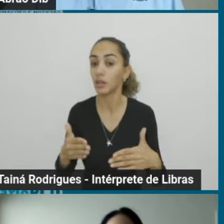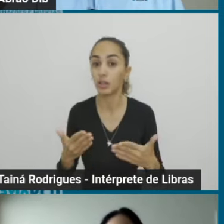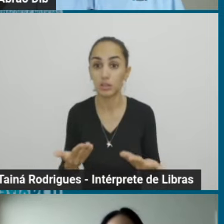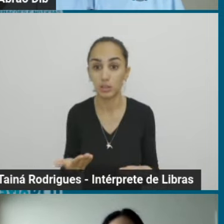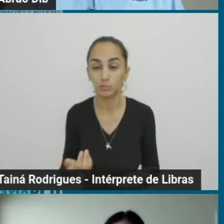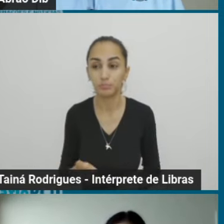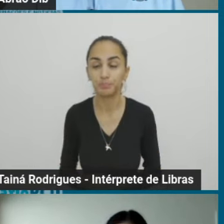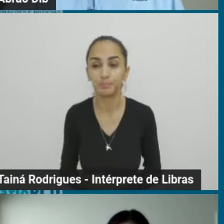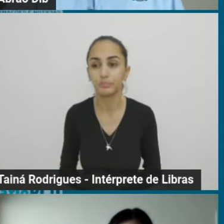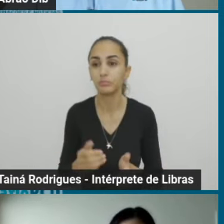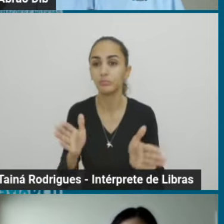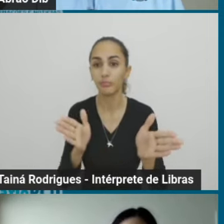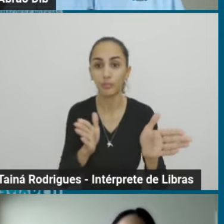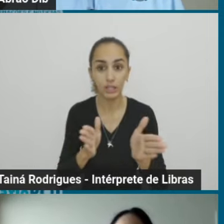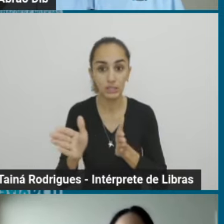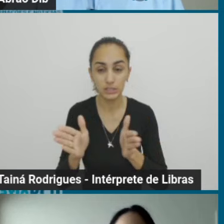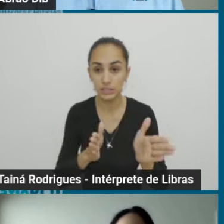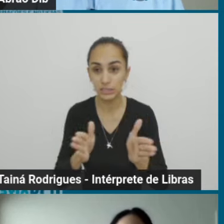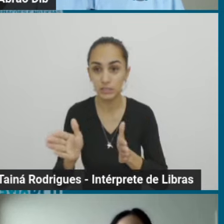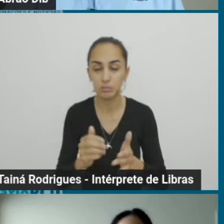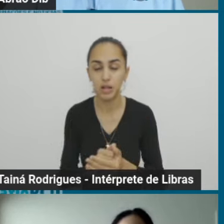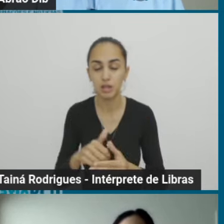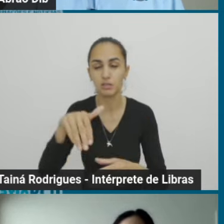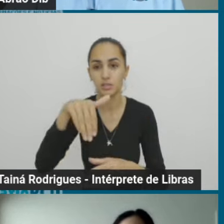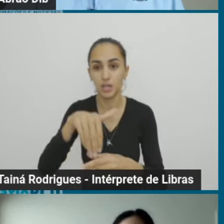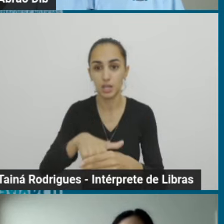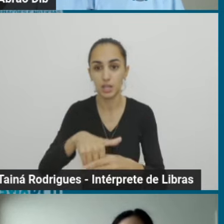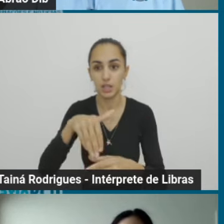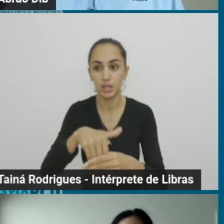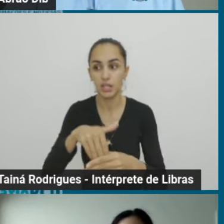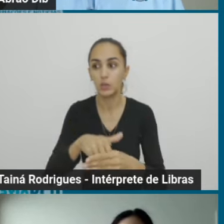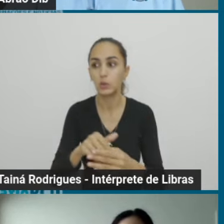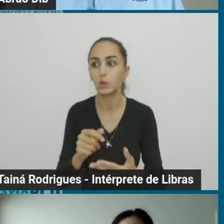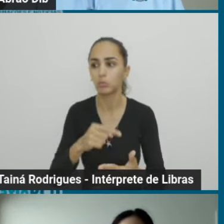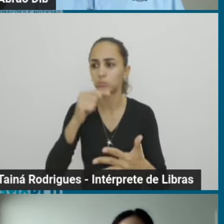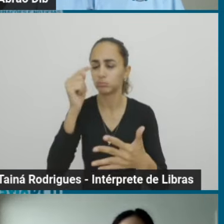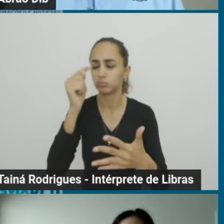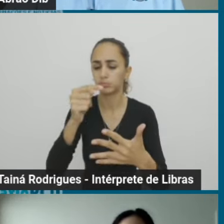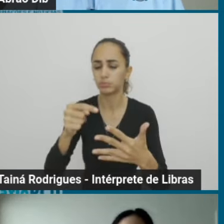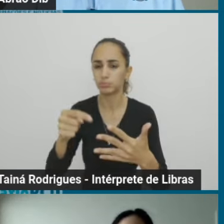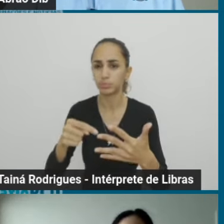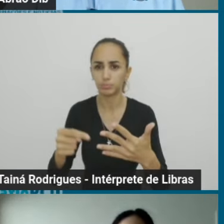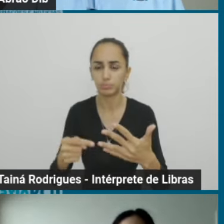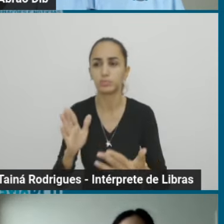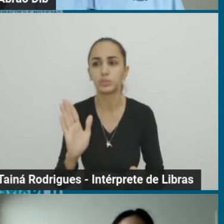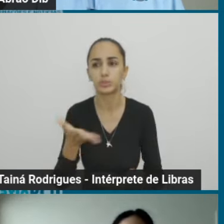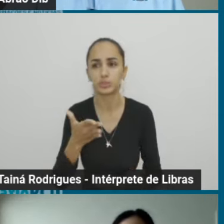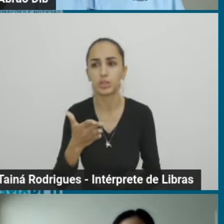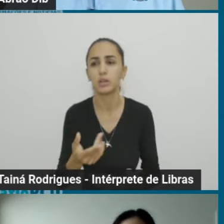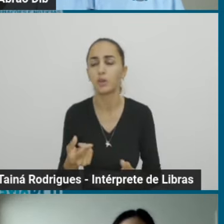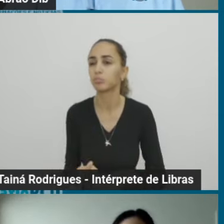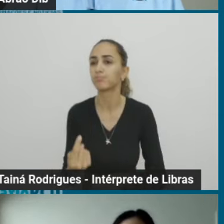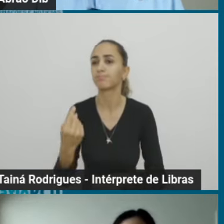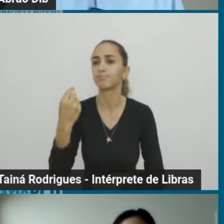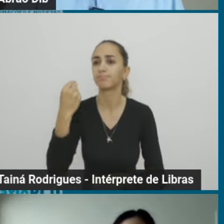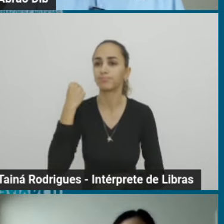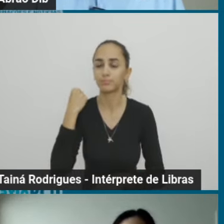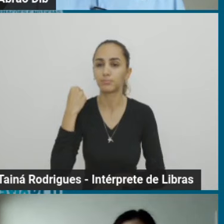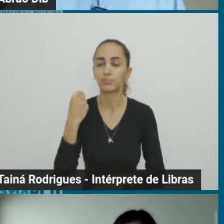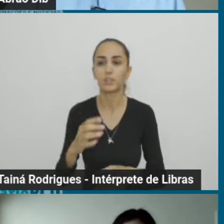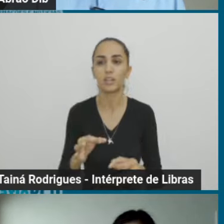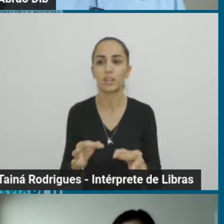de acessibilidade eleitoral, muita coisa já está prevista, com muita antecedência a justiça